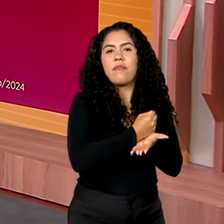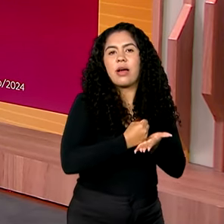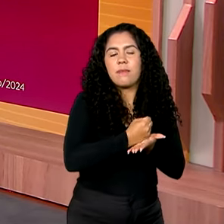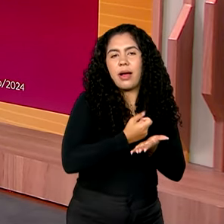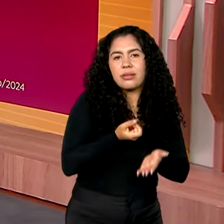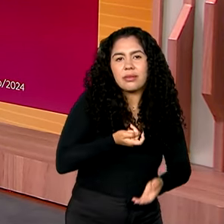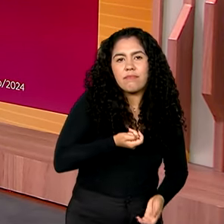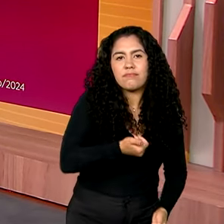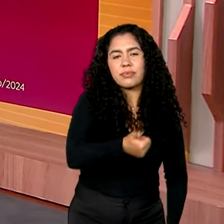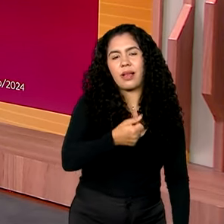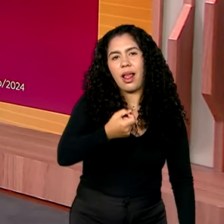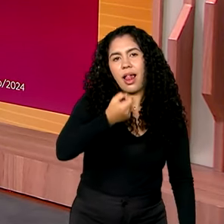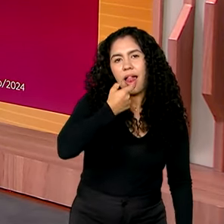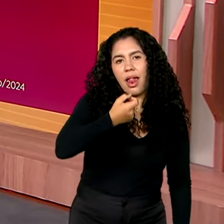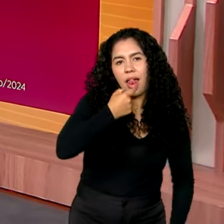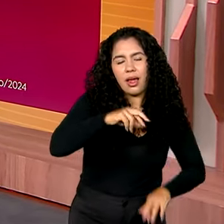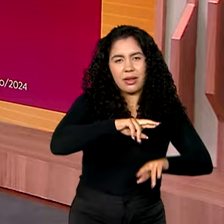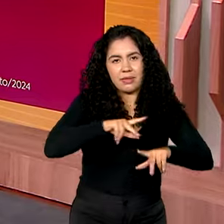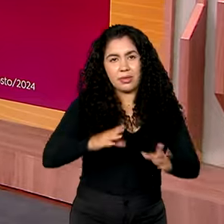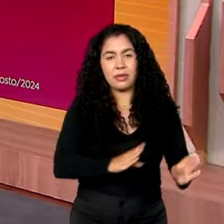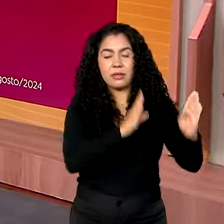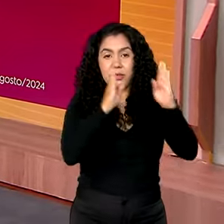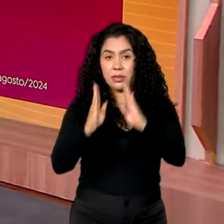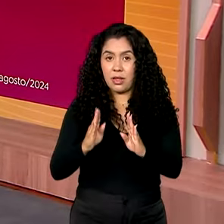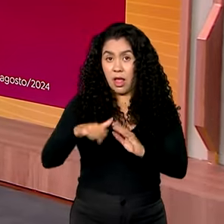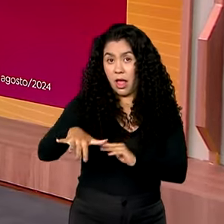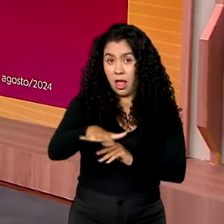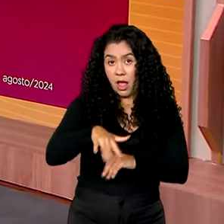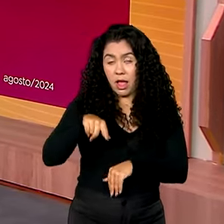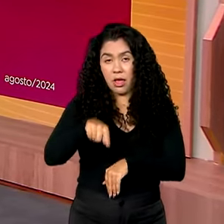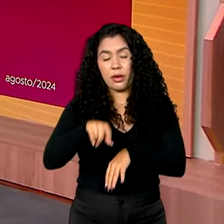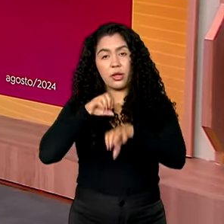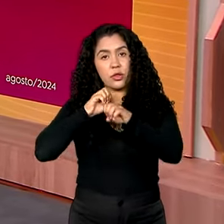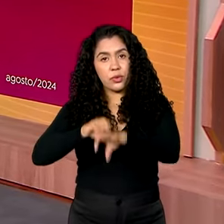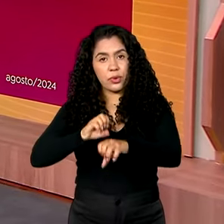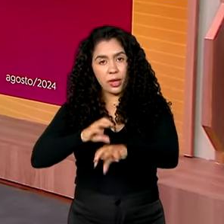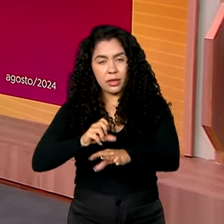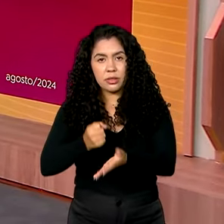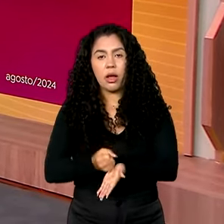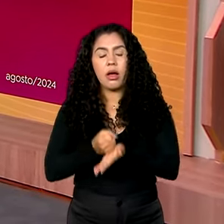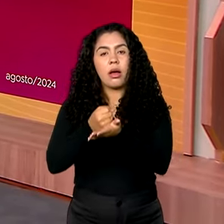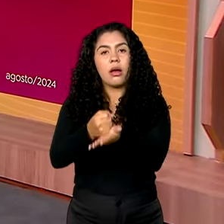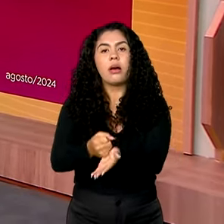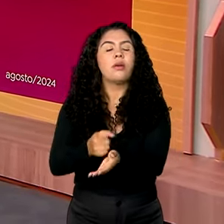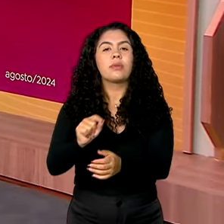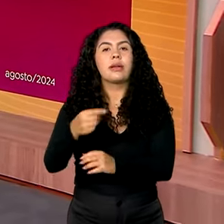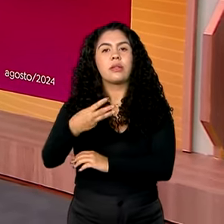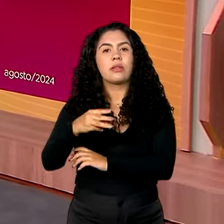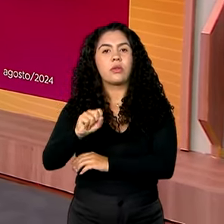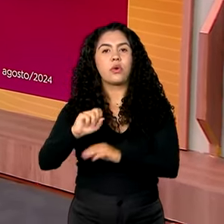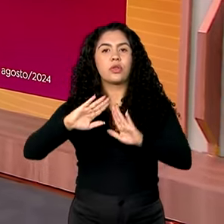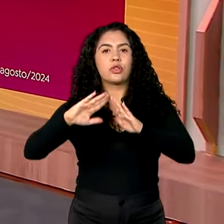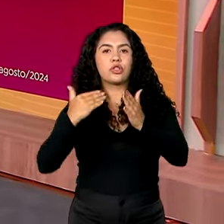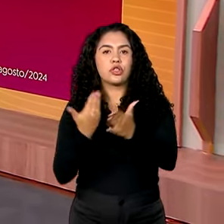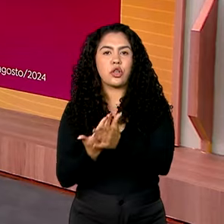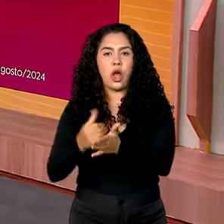Popular. E na educação, o Programa Nacional de Alimentação Escolar beneficia 38 escolas, atendendo